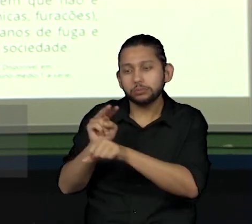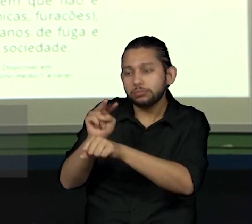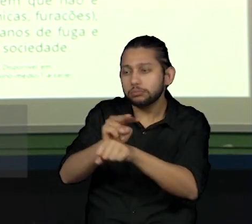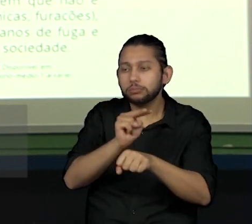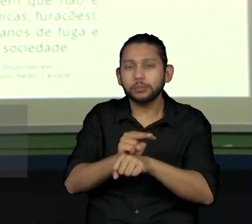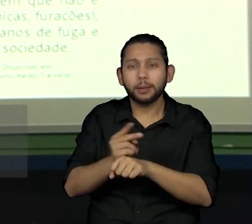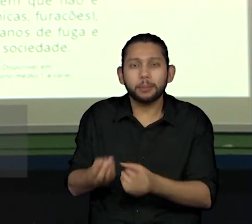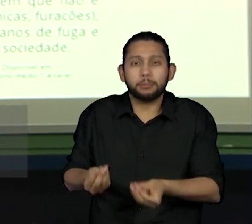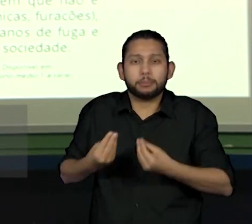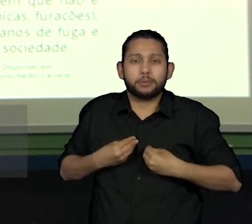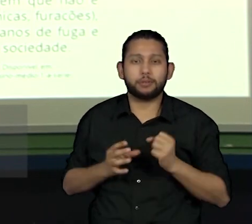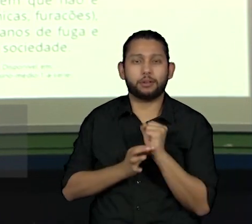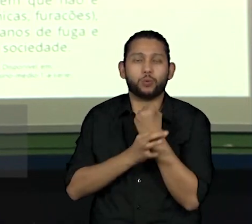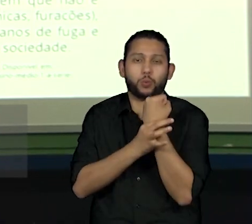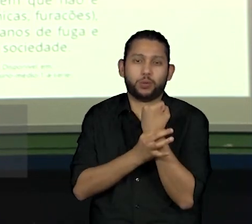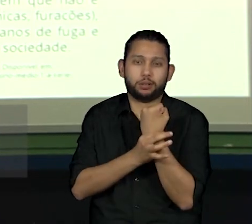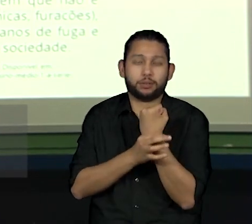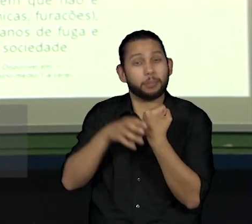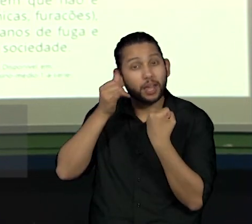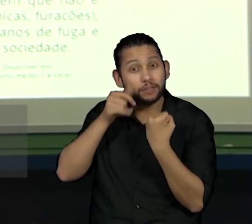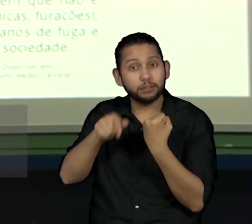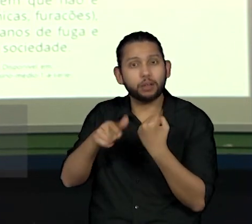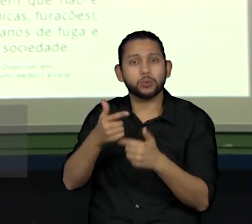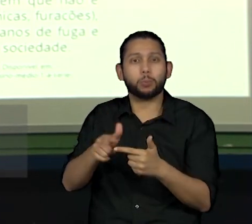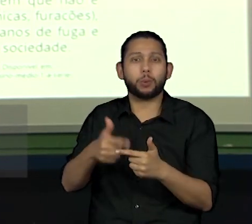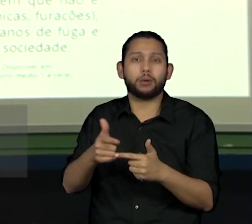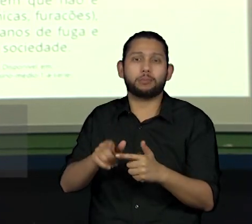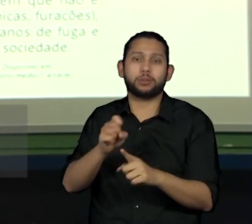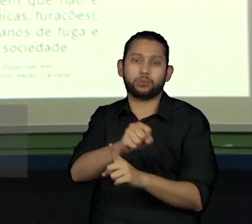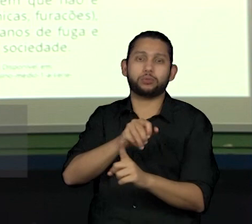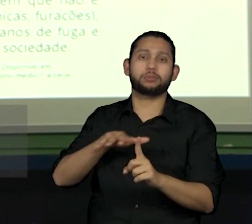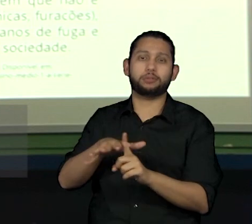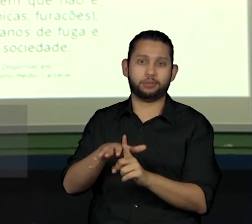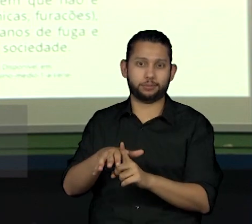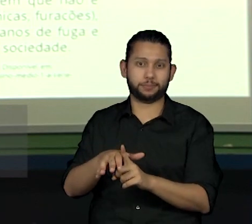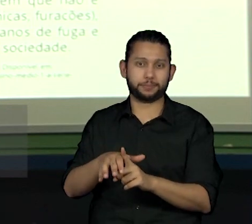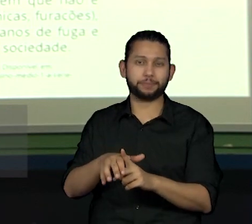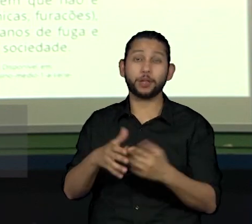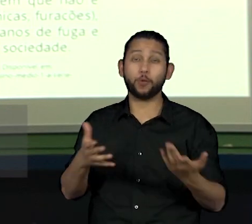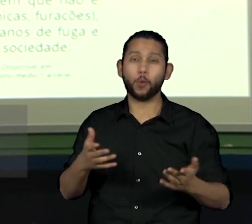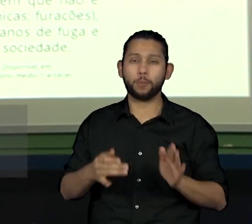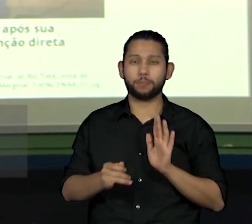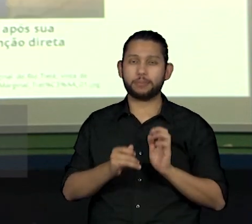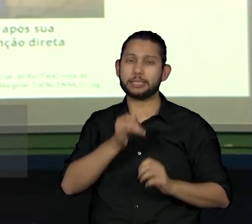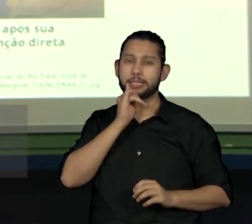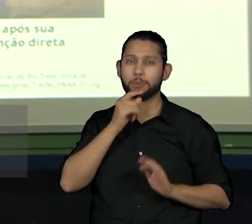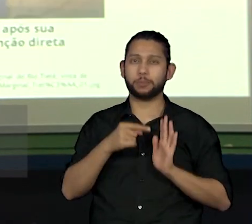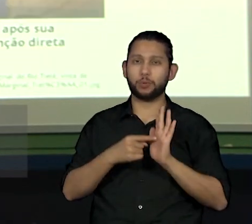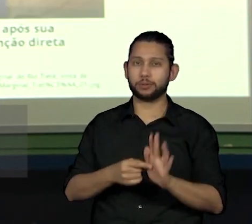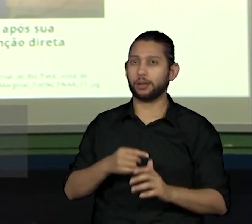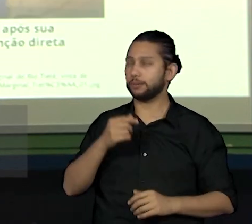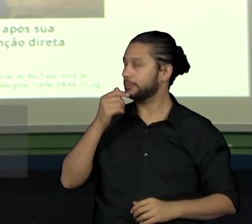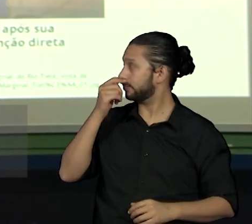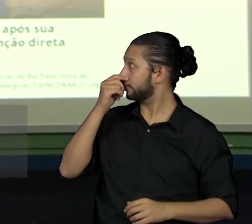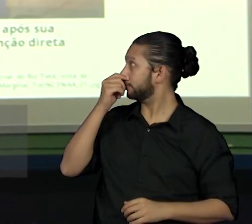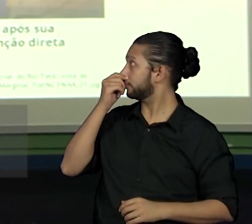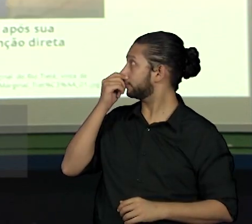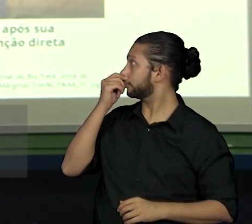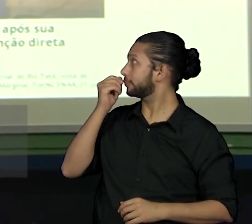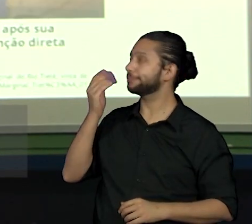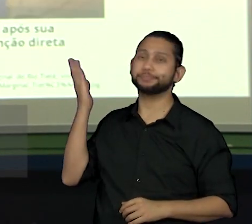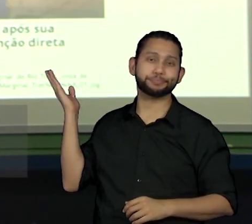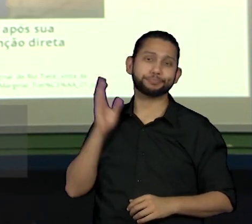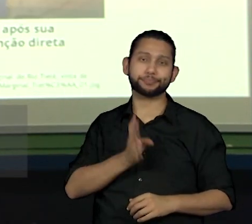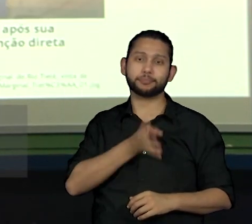para evitar que ela cause transtornos para a sociedade. E aí a gente tem um exemplo bem clássico